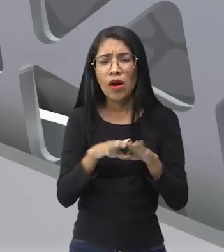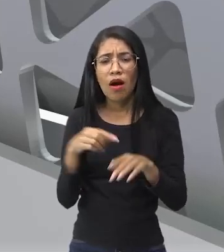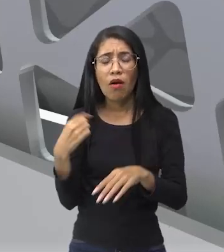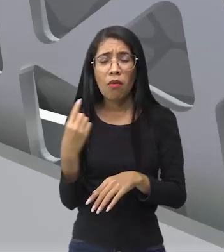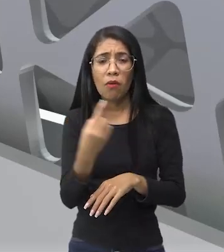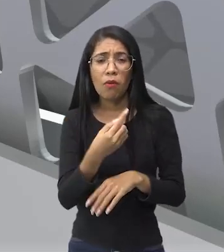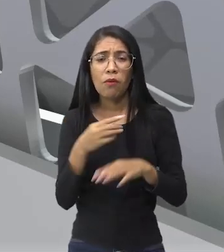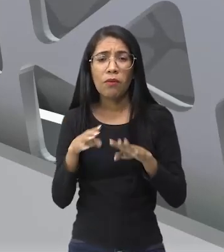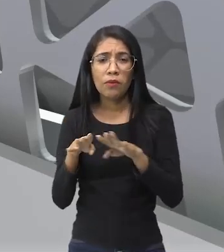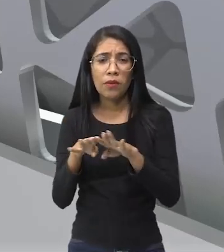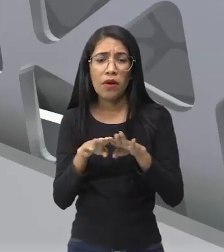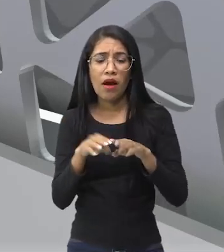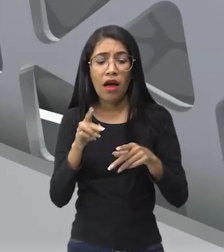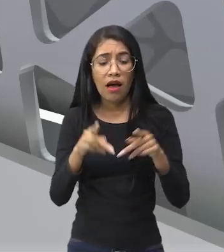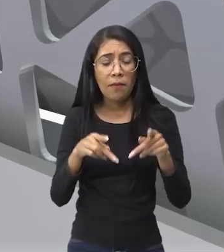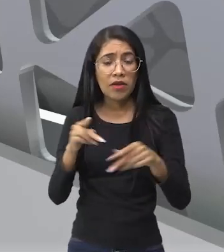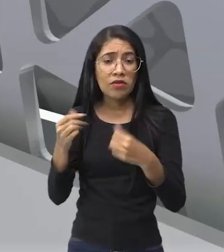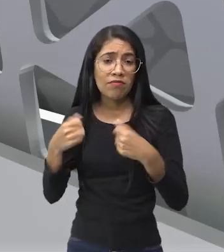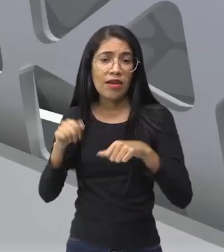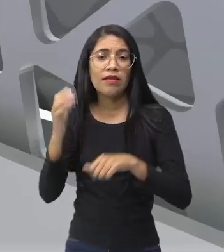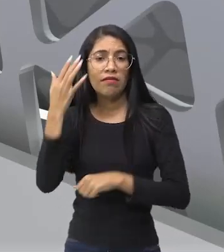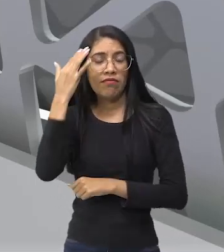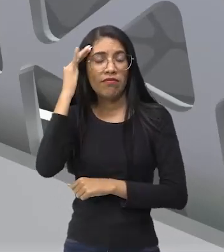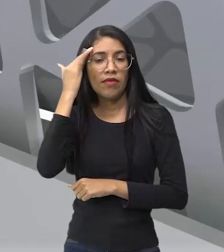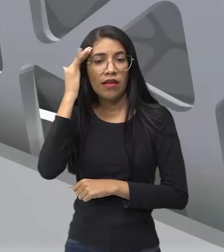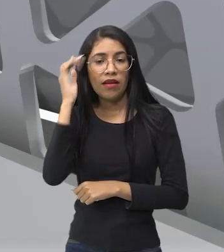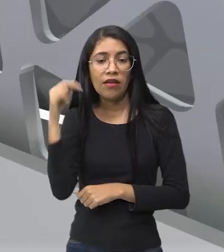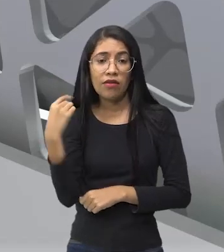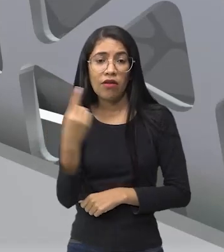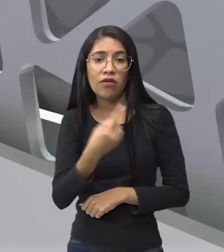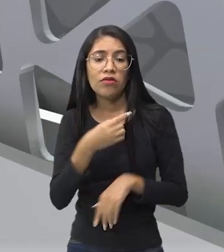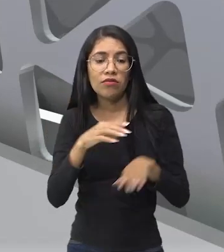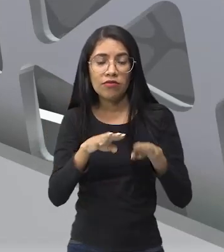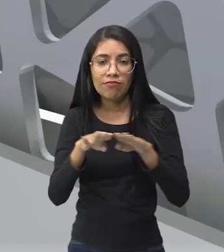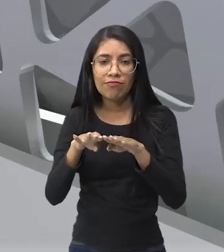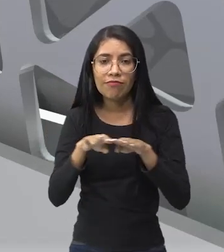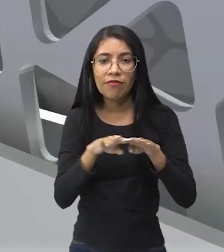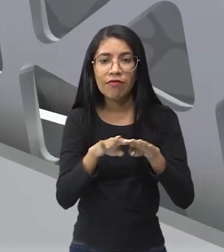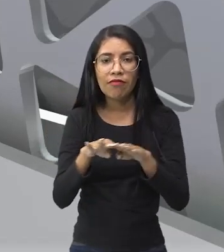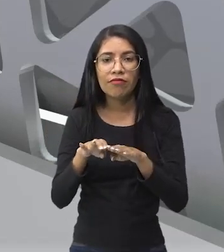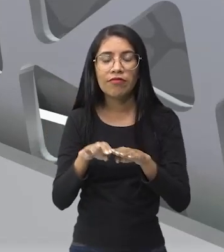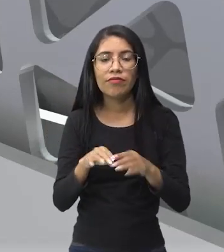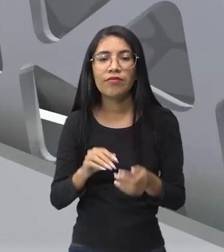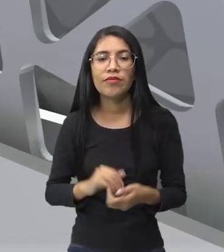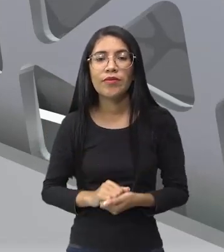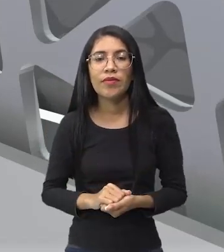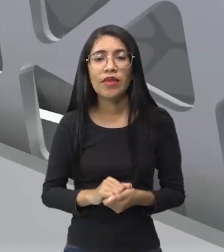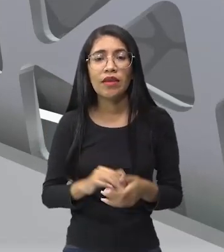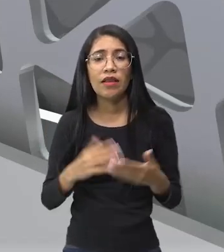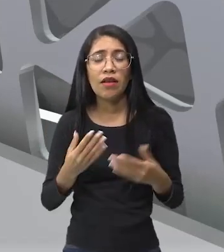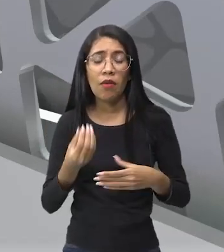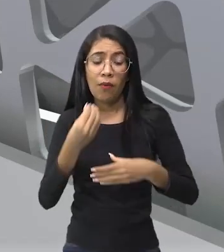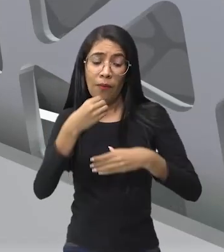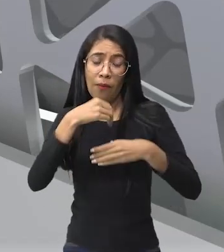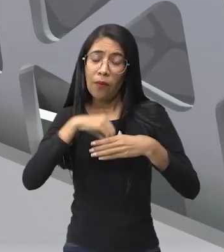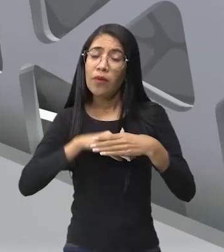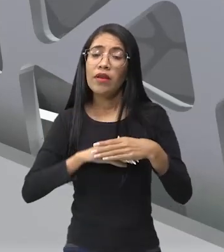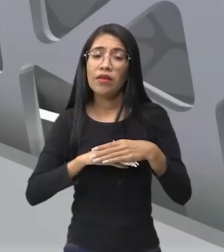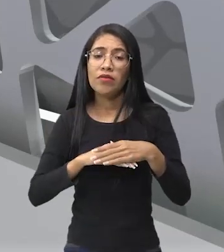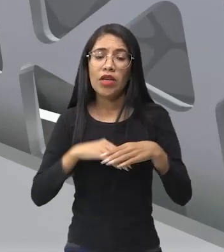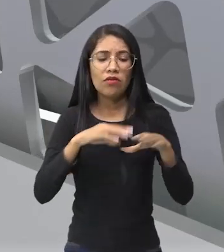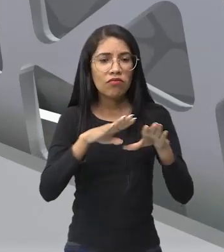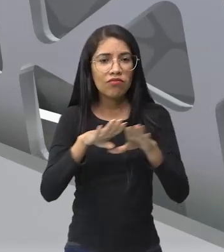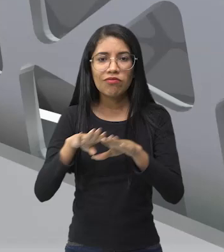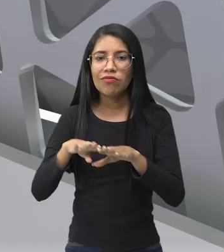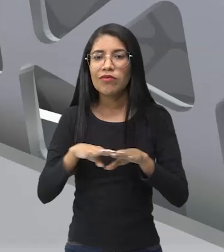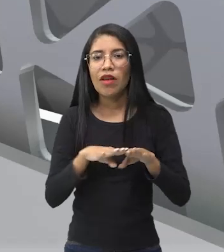iguais. É isso que as pessoas têm que entender. Nós somos iguais. tá? Internamente nós somos